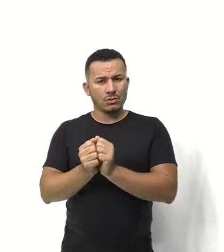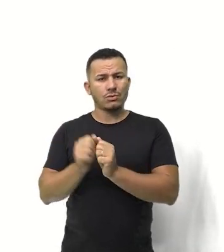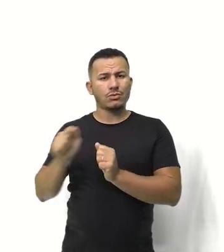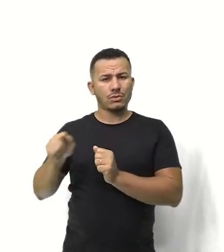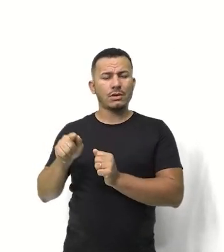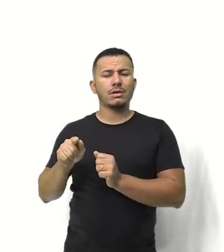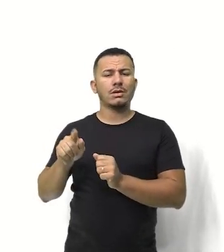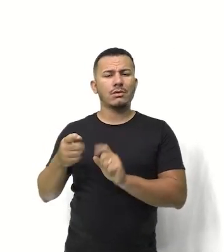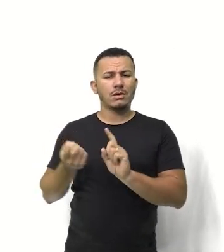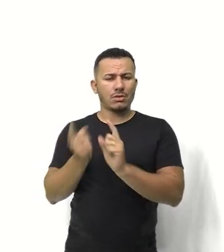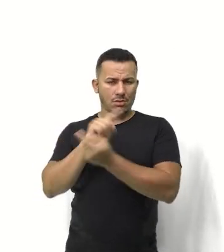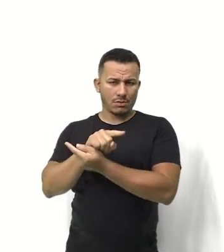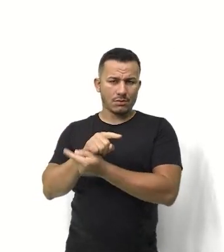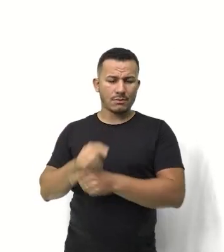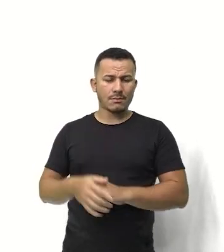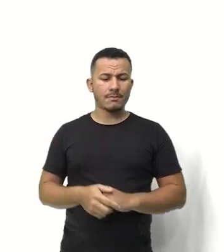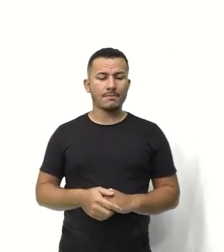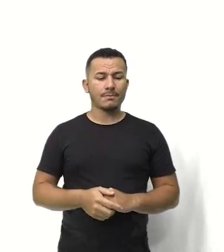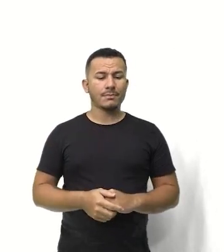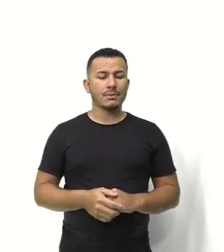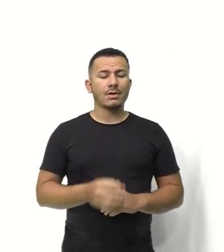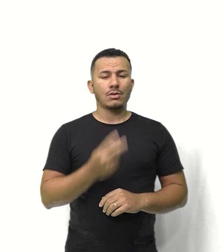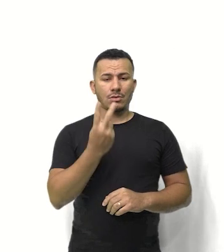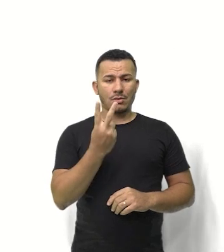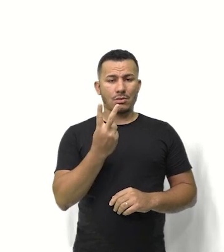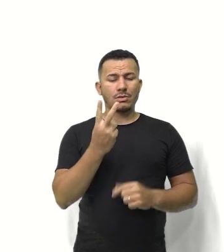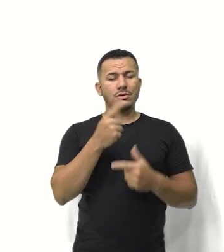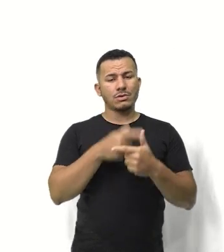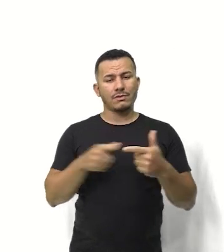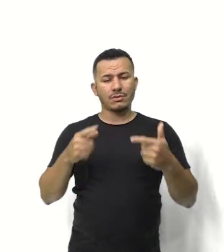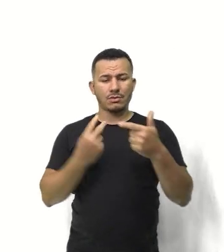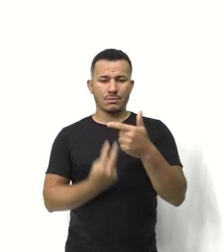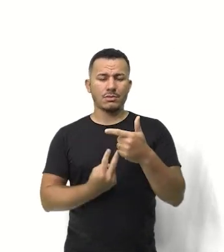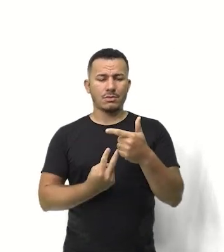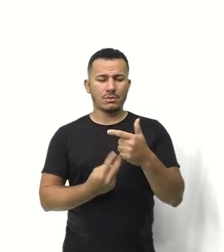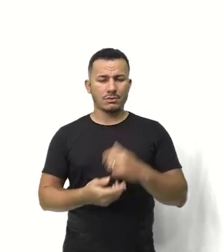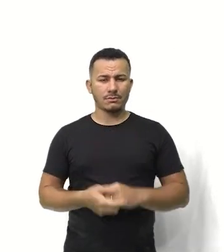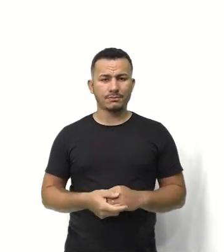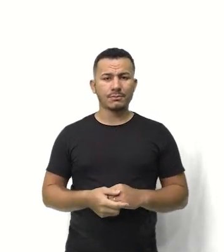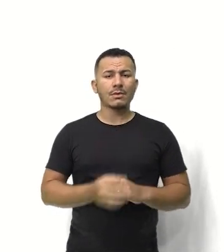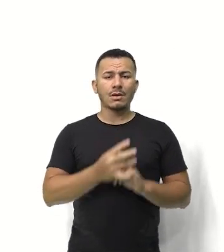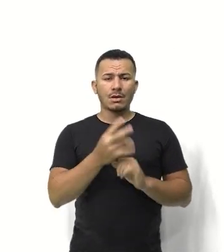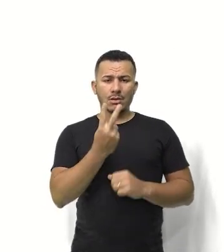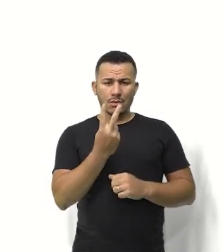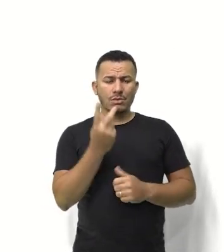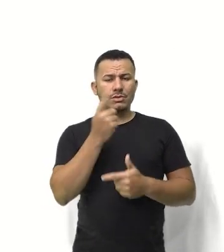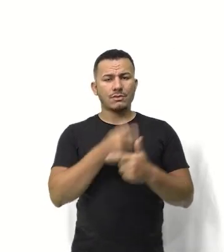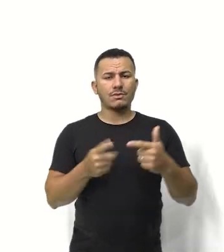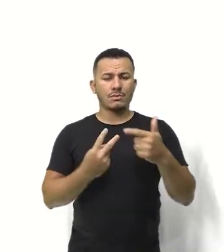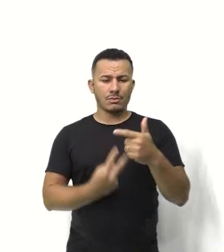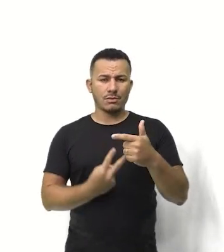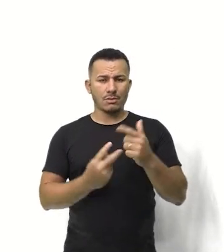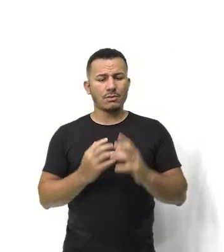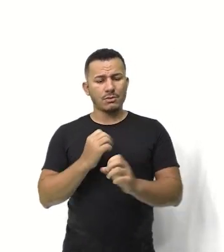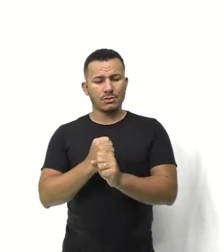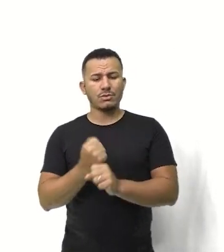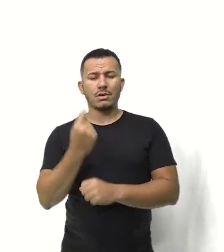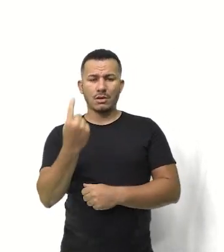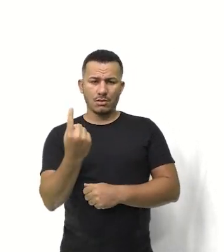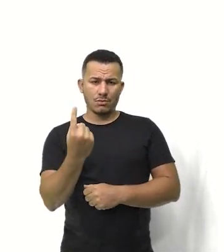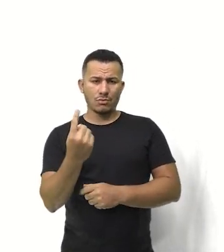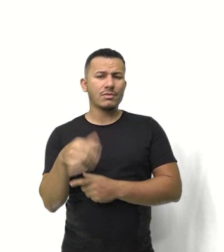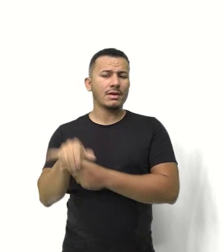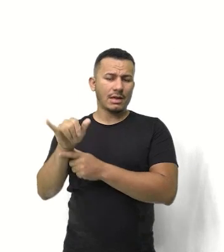multiplicativo através da operação inversa. Olha lá, 2 dividido por 2. Ora, 2 dividido por 2 vai